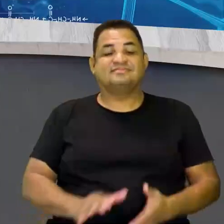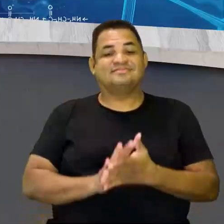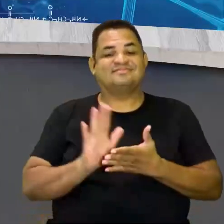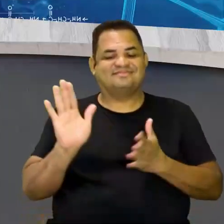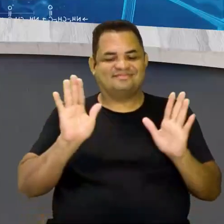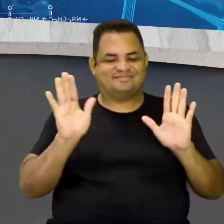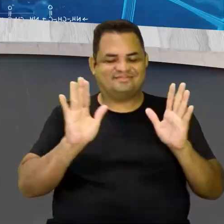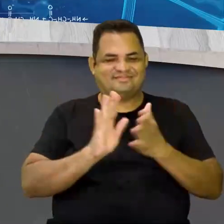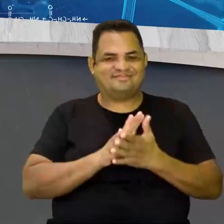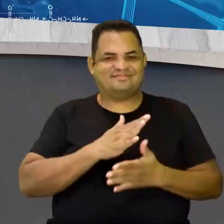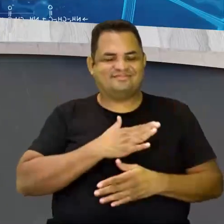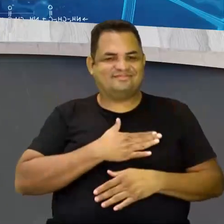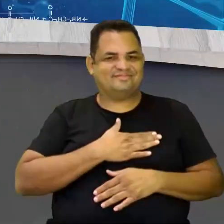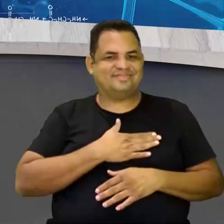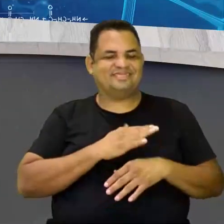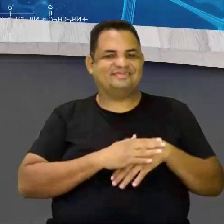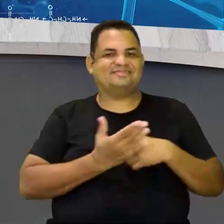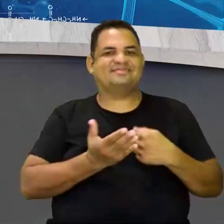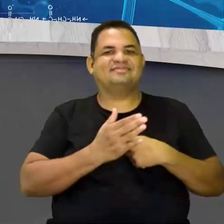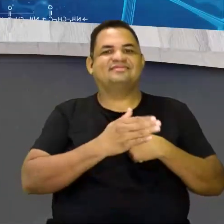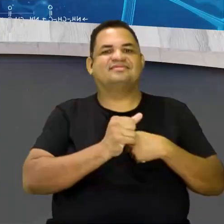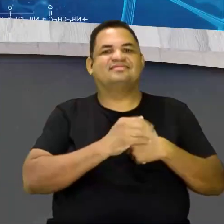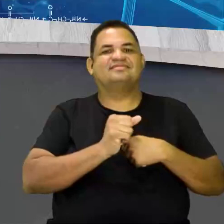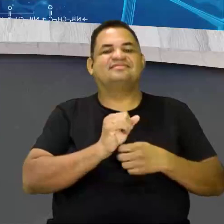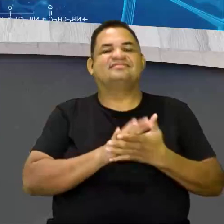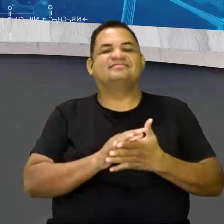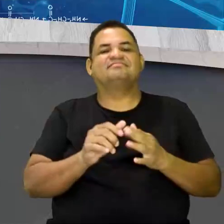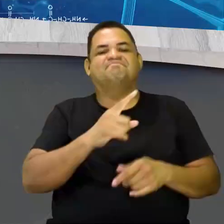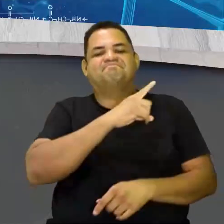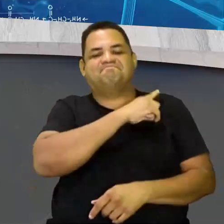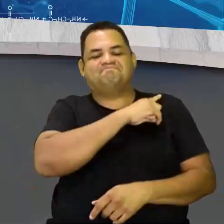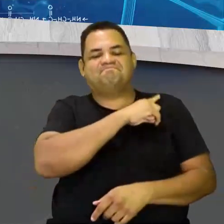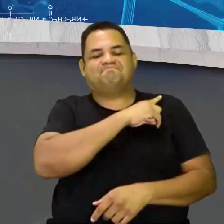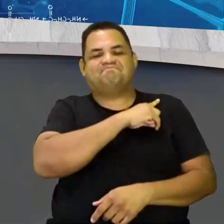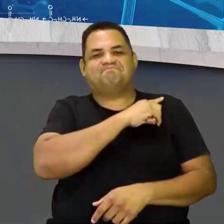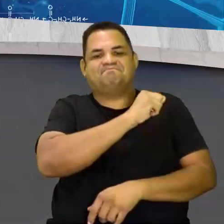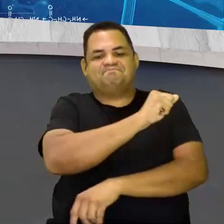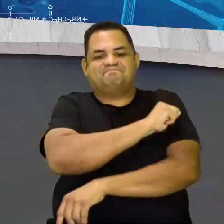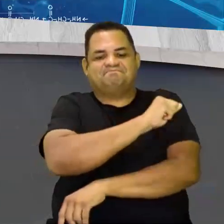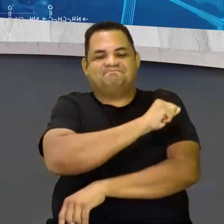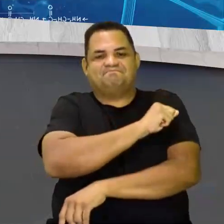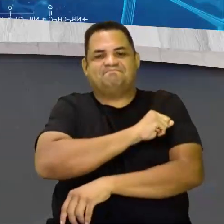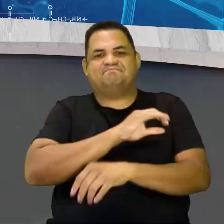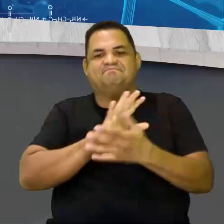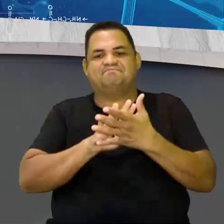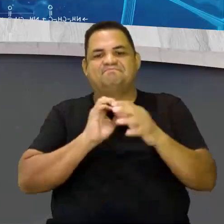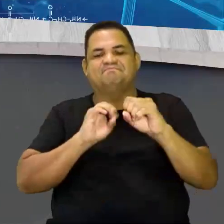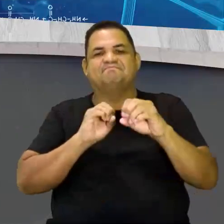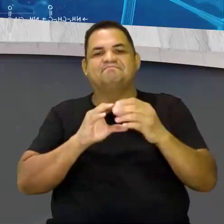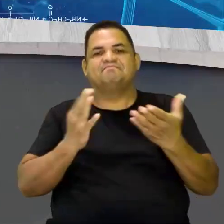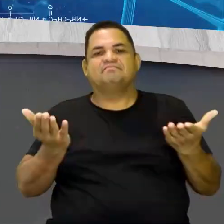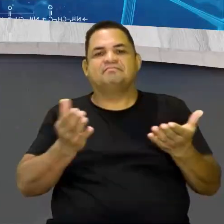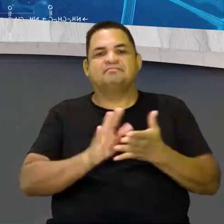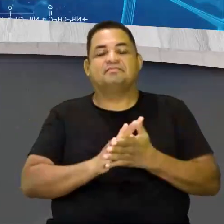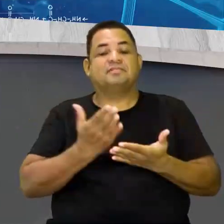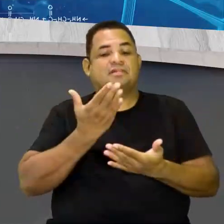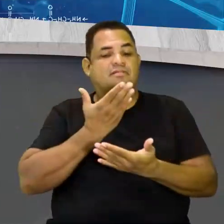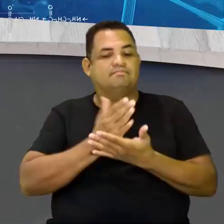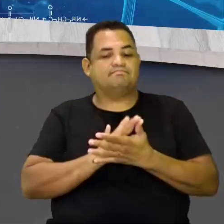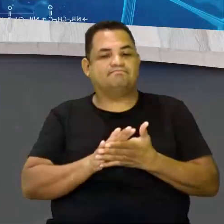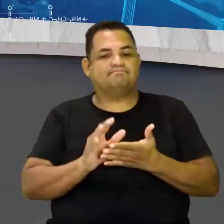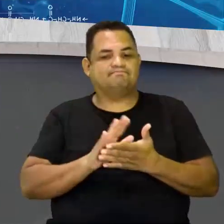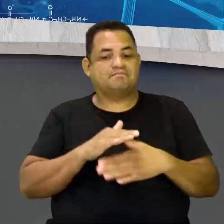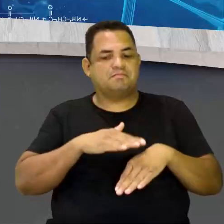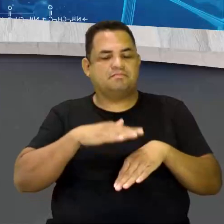meus caros alunos do primeiro ano do ensino médio. Estamos de volta com mais uma aula de Química, hein? Olha que